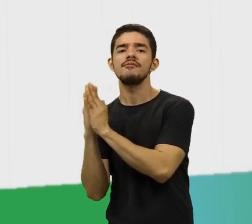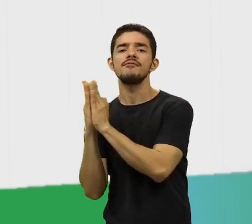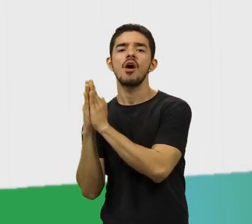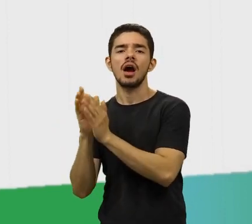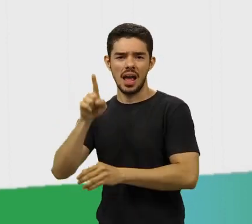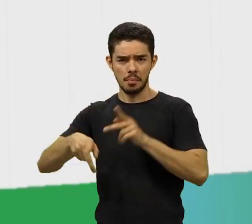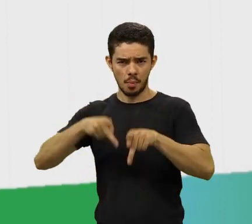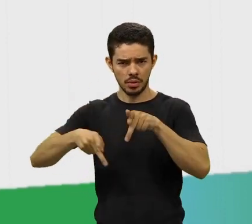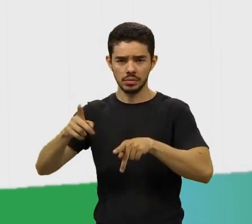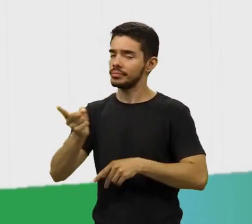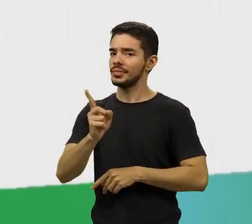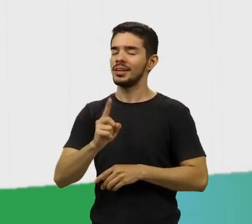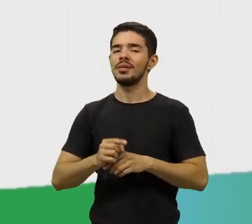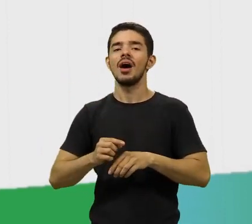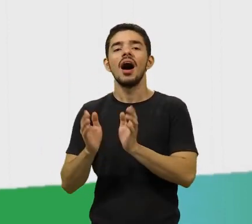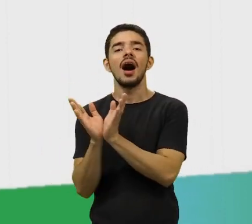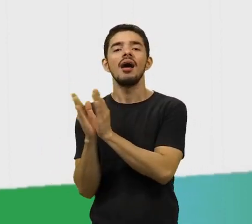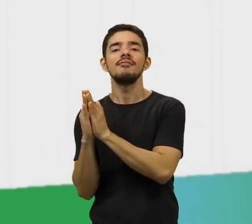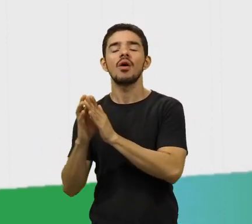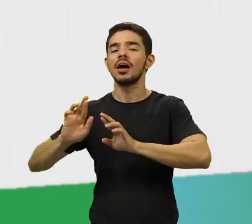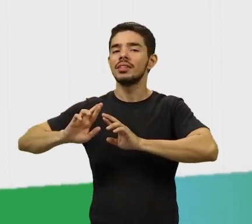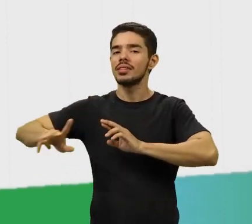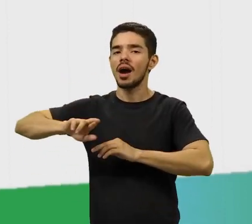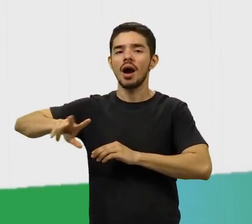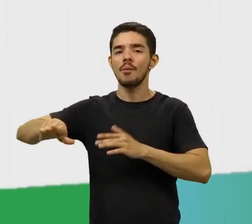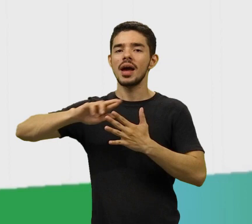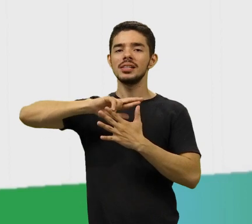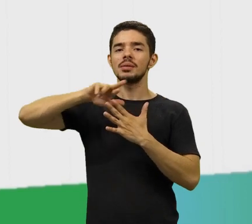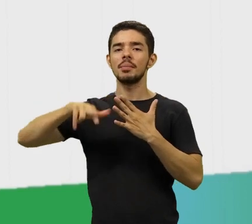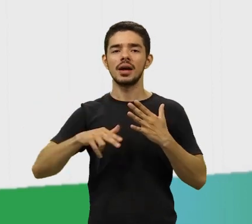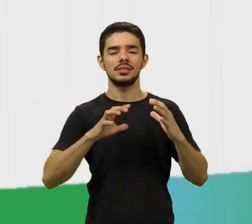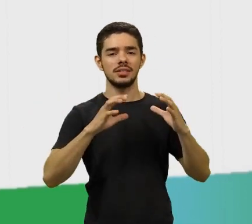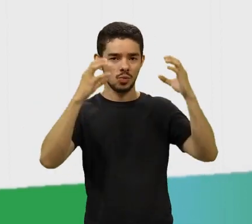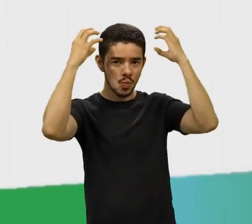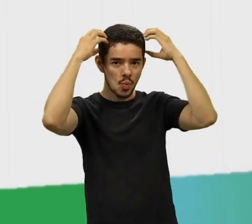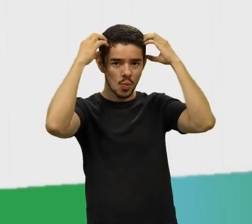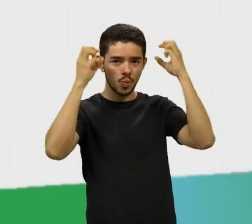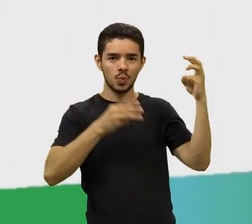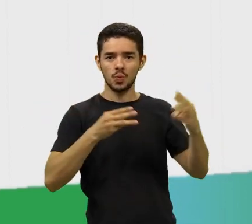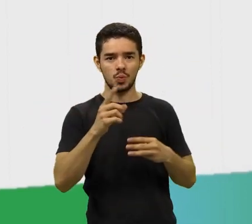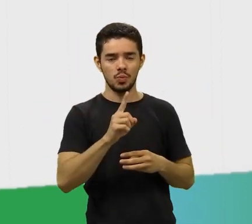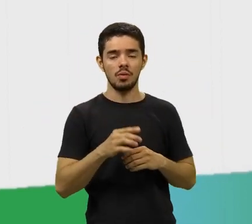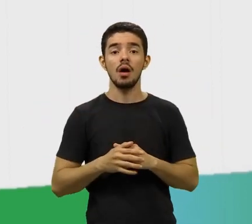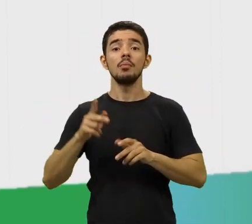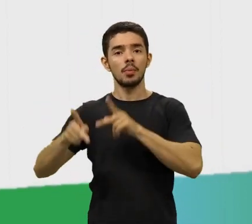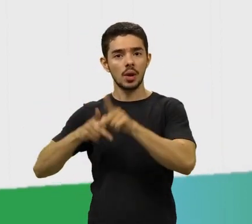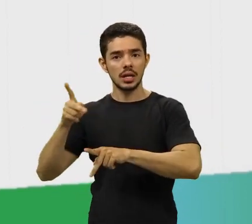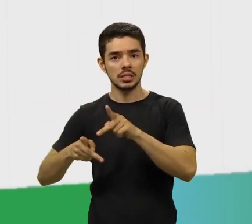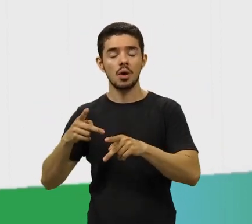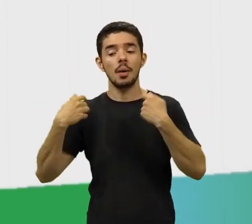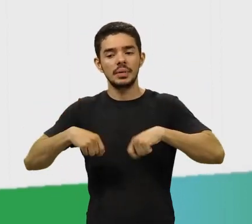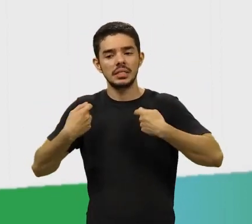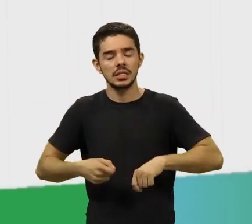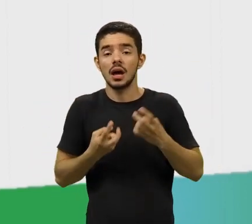população? Não. Por quê? Porque a foca já não é mais da mesma espécie do urso polar. Porque a definição para a população é que eles sejam